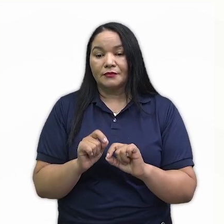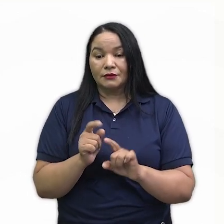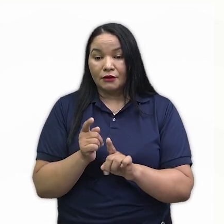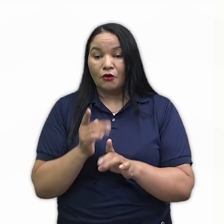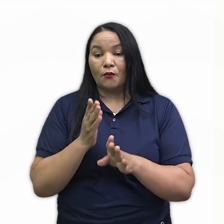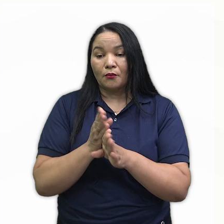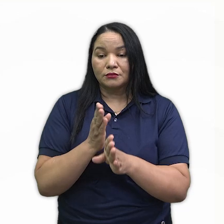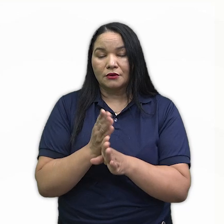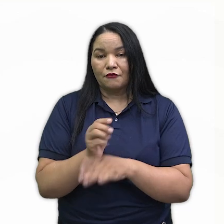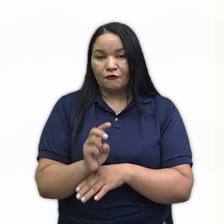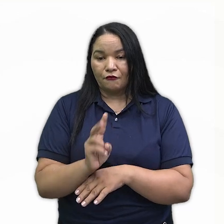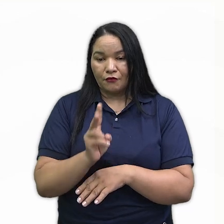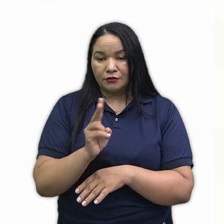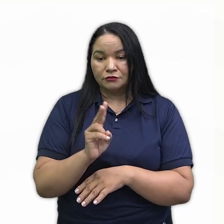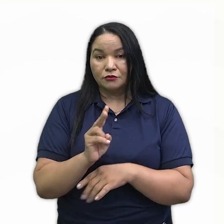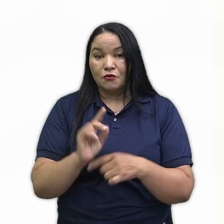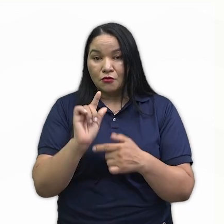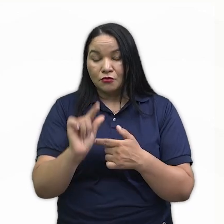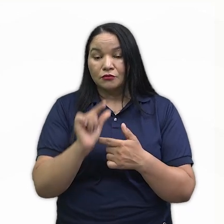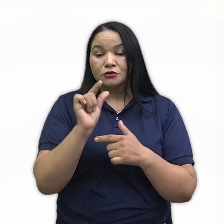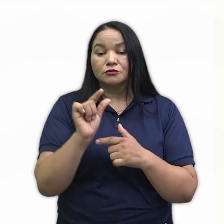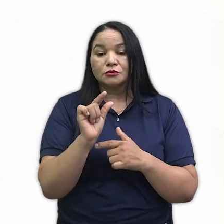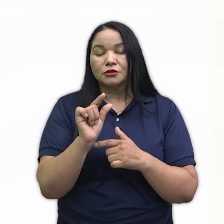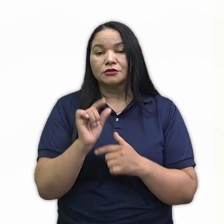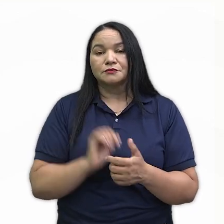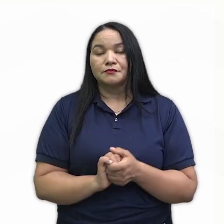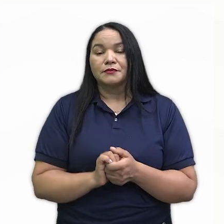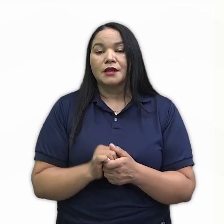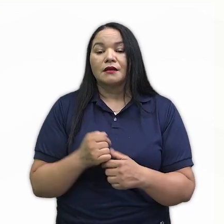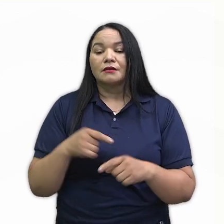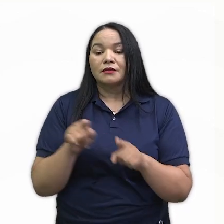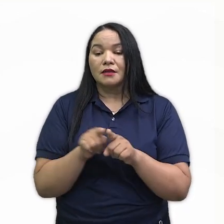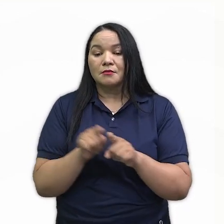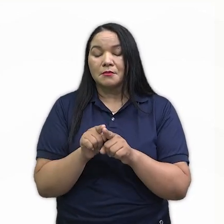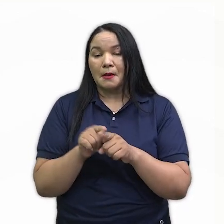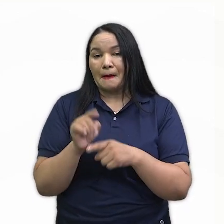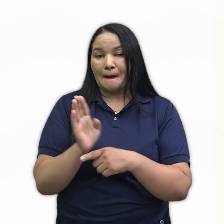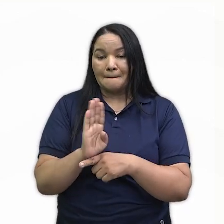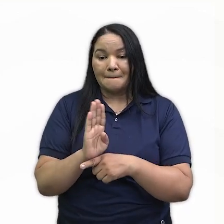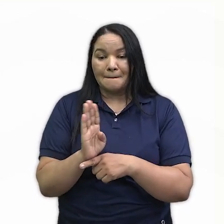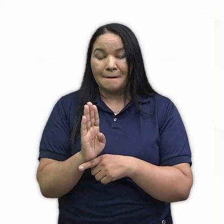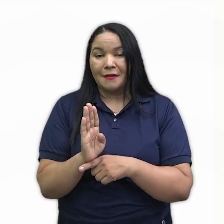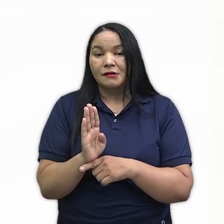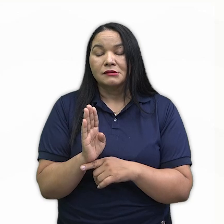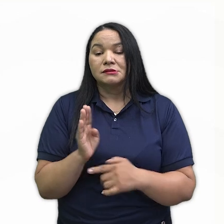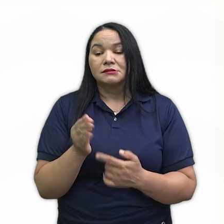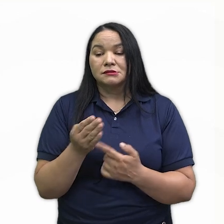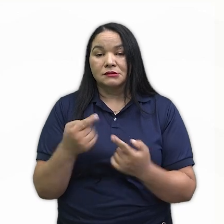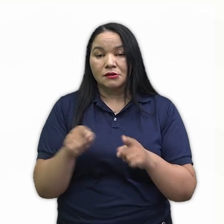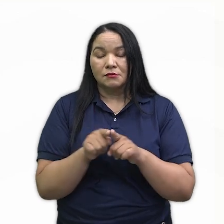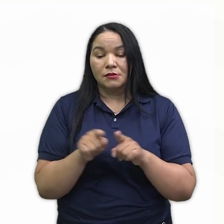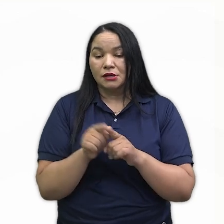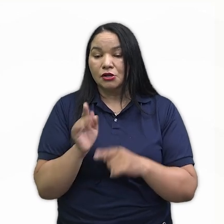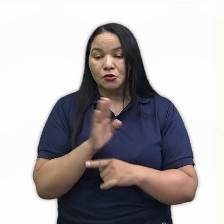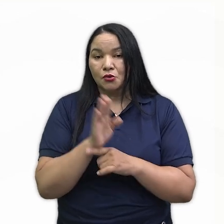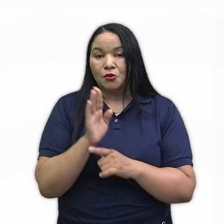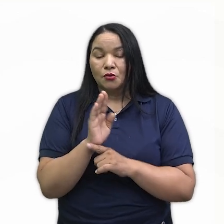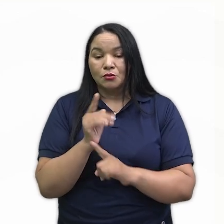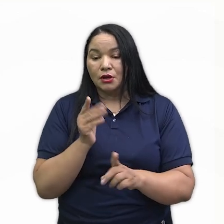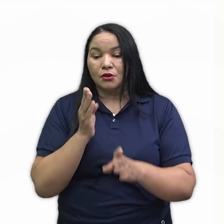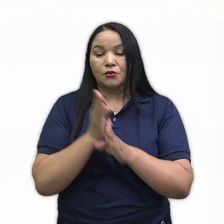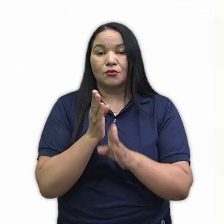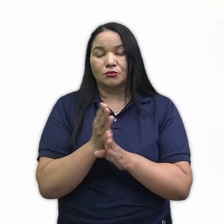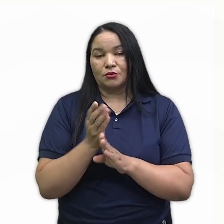quê? Encontrar ali o valor do expoente, onde uma base fixa deve ser elevada para produzir um determinado